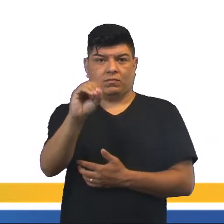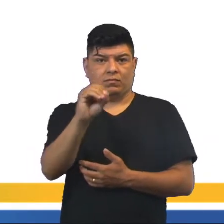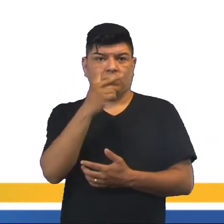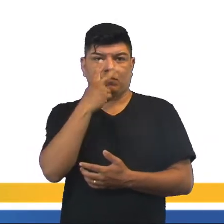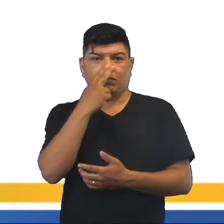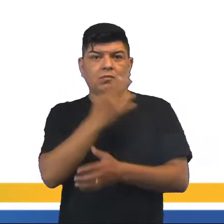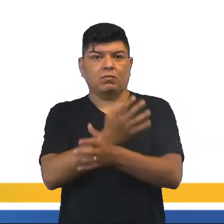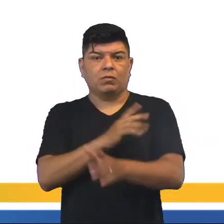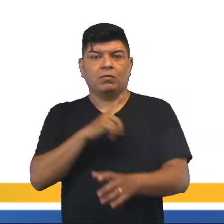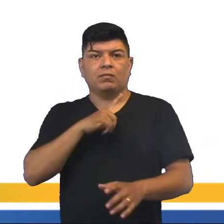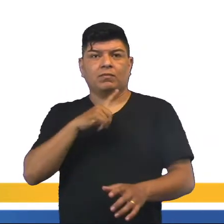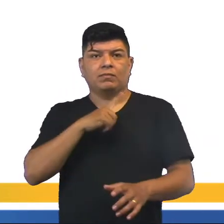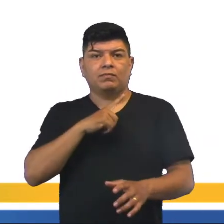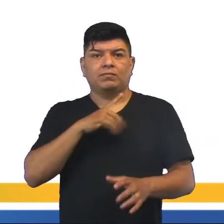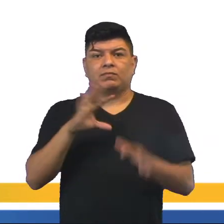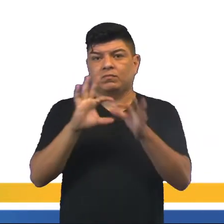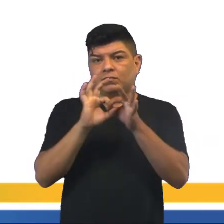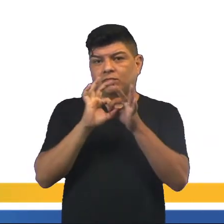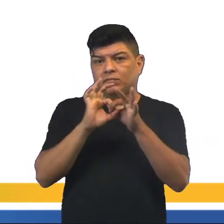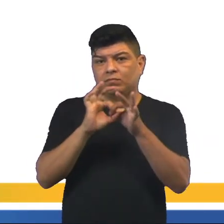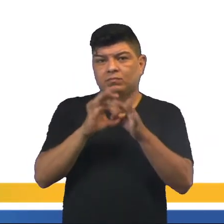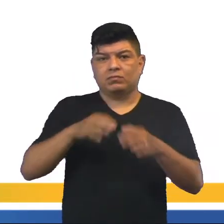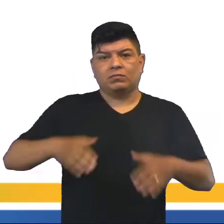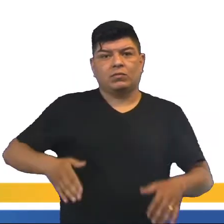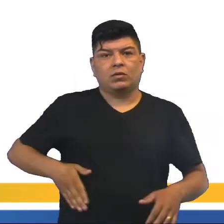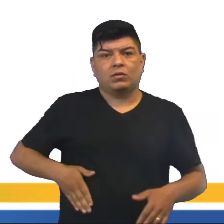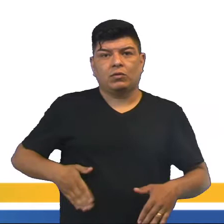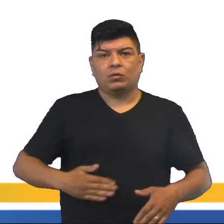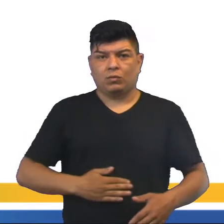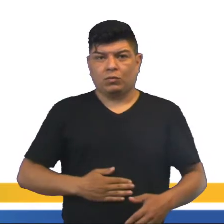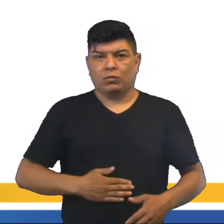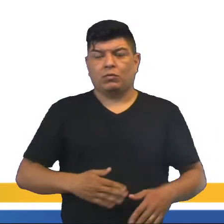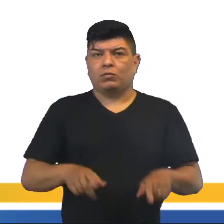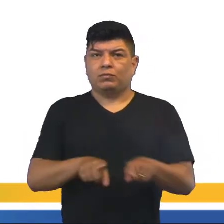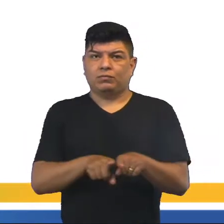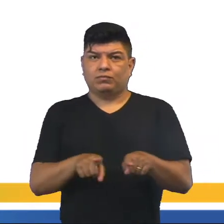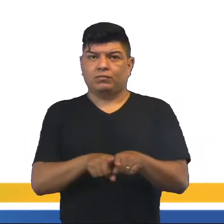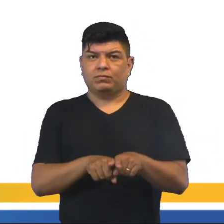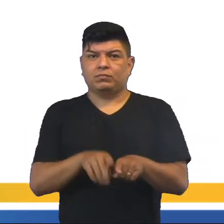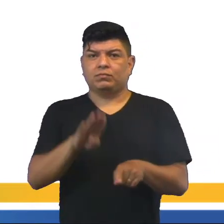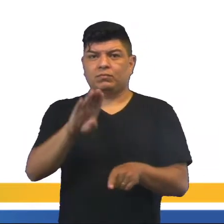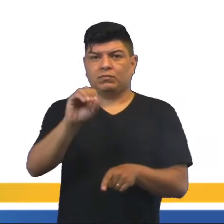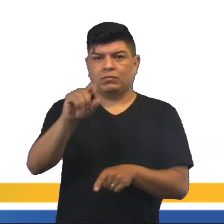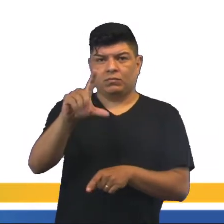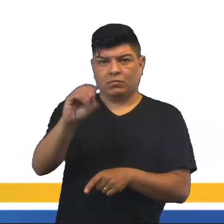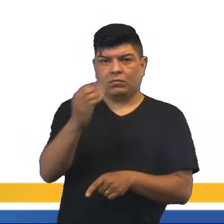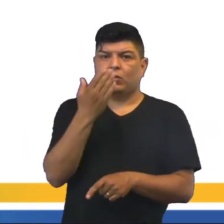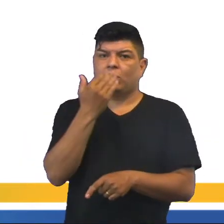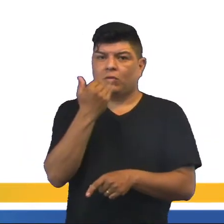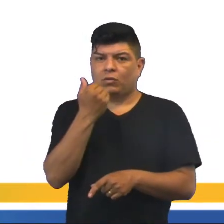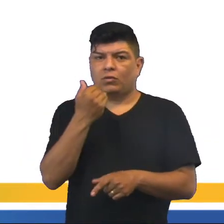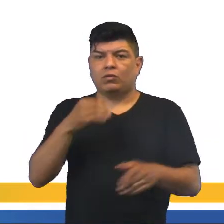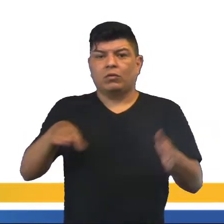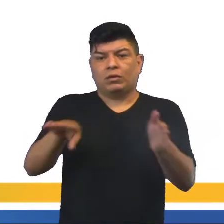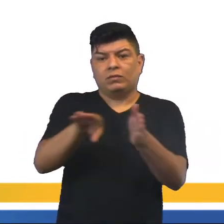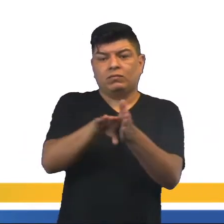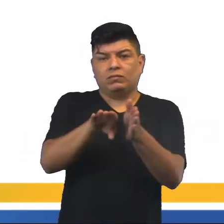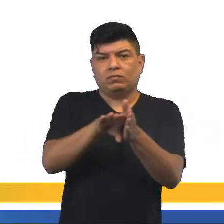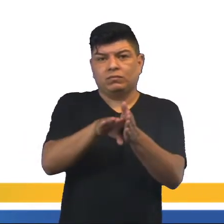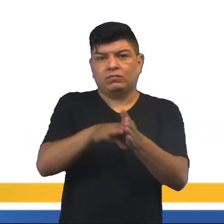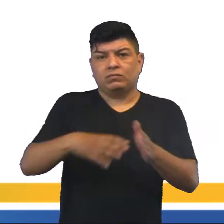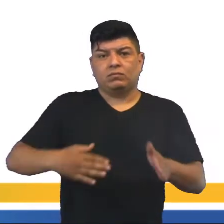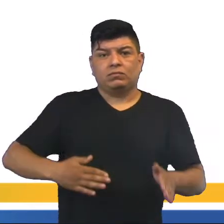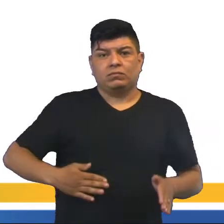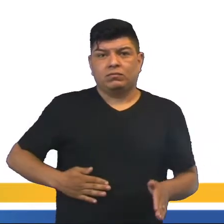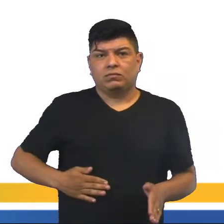musculoso que conecta a faringe com o estômago. O bolo alimentar atinge o estômago